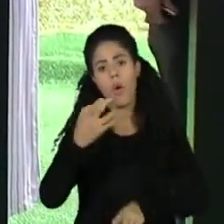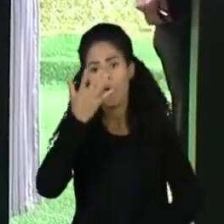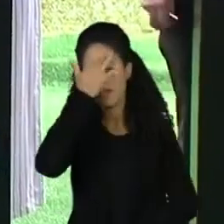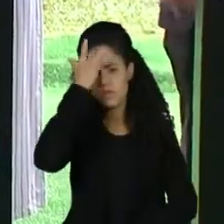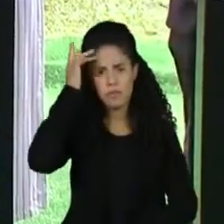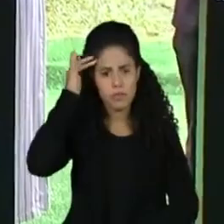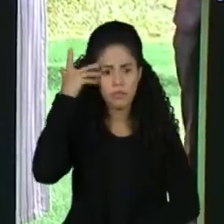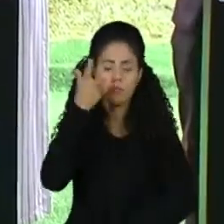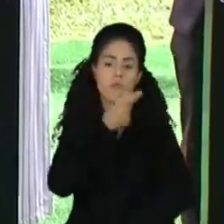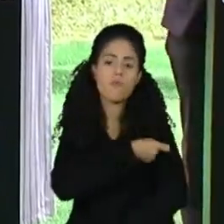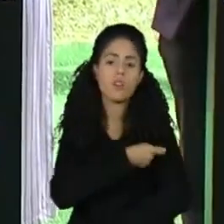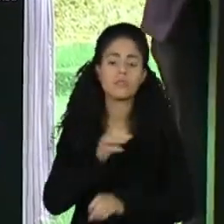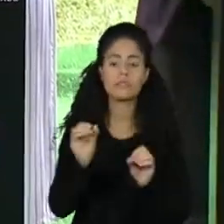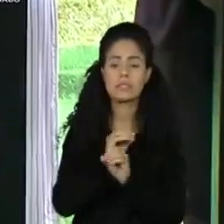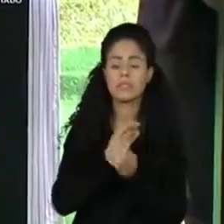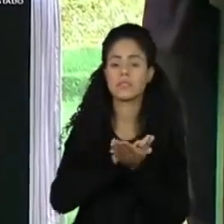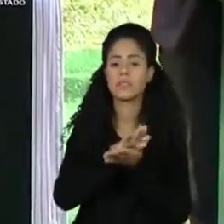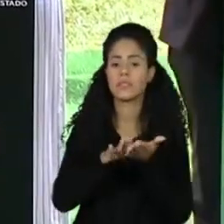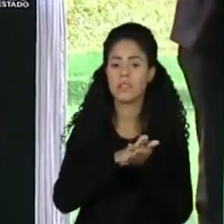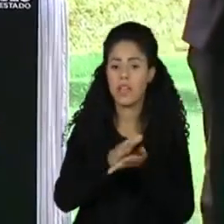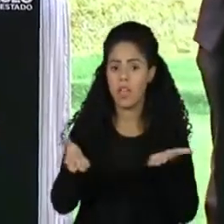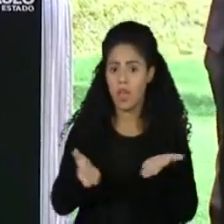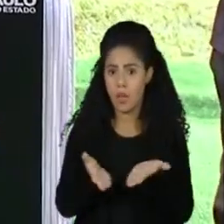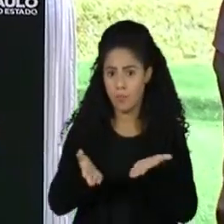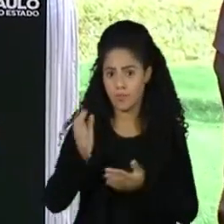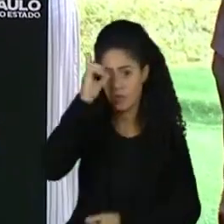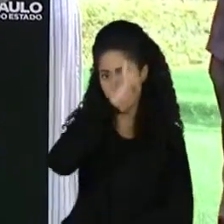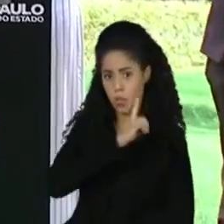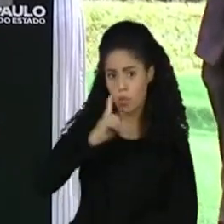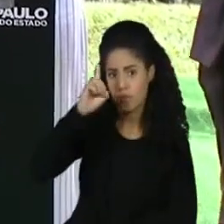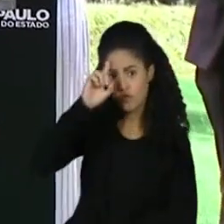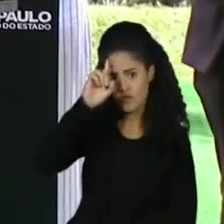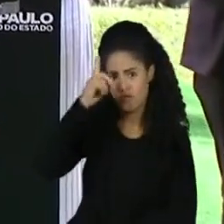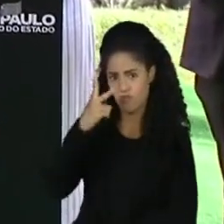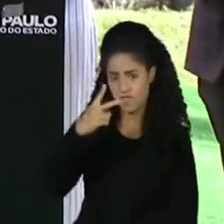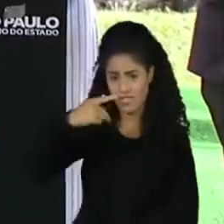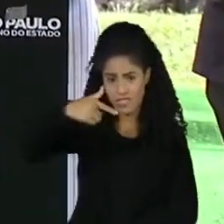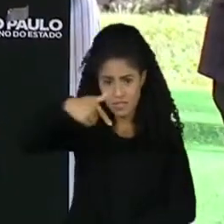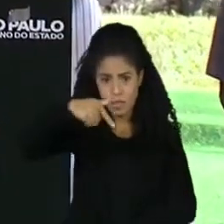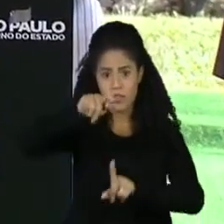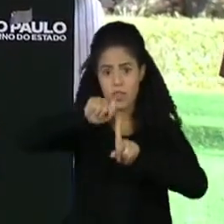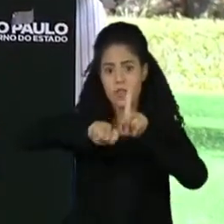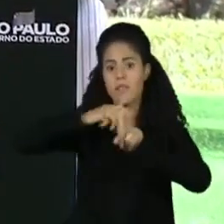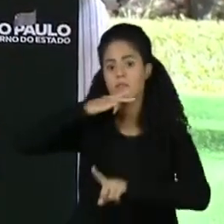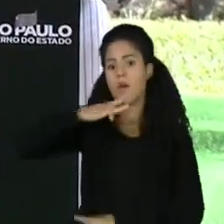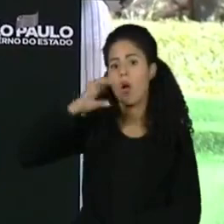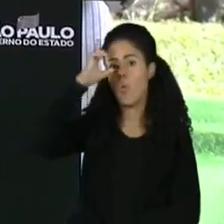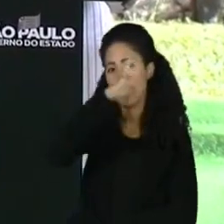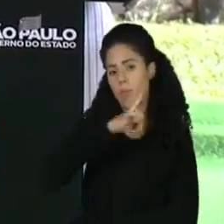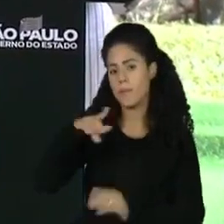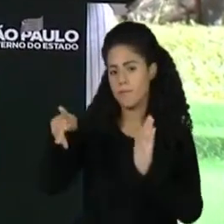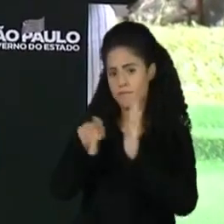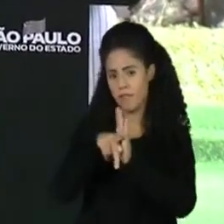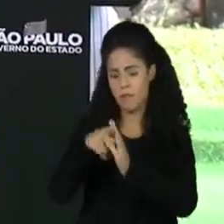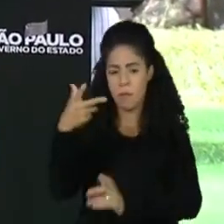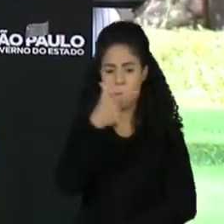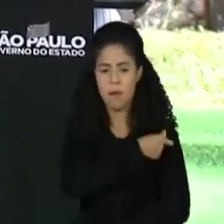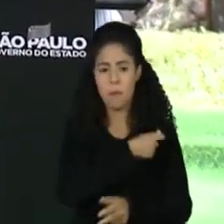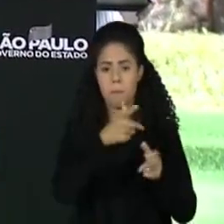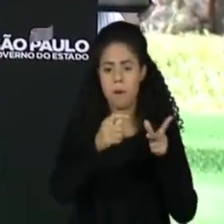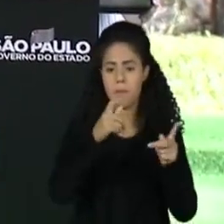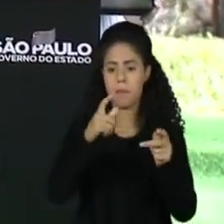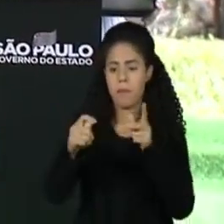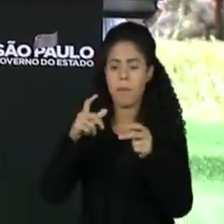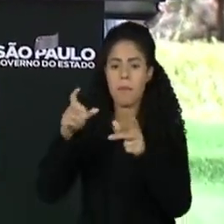terceira dose portanto neste domingo dia 27 de Março nós teremos a o domingão da vacinação em todo o